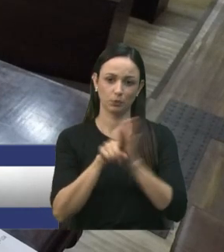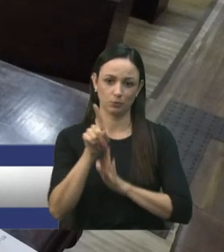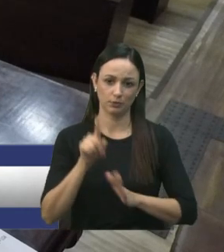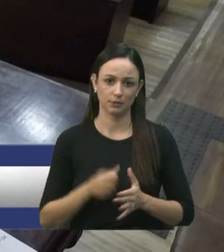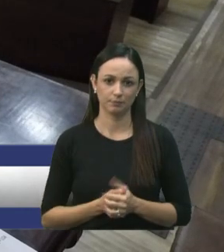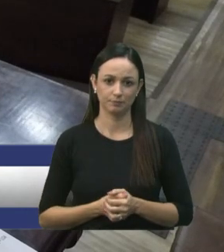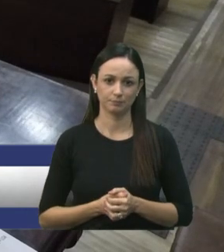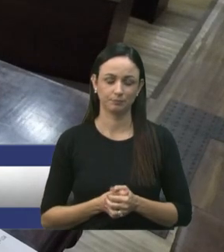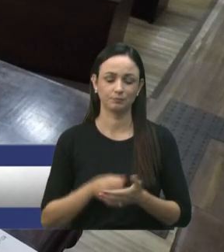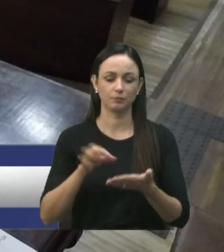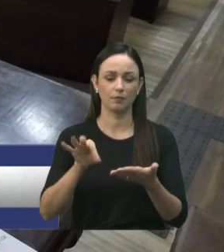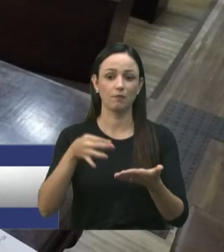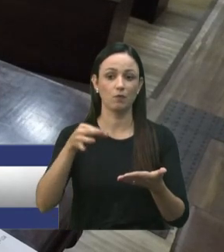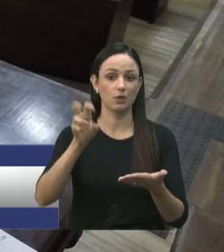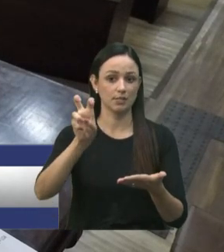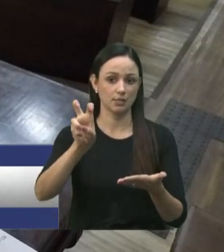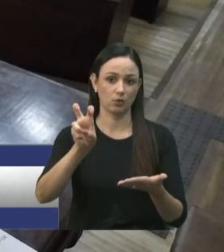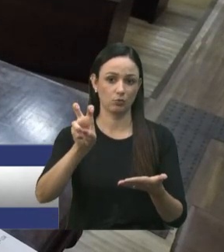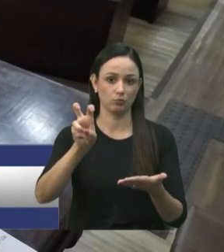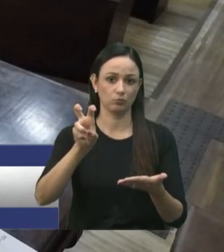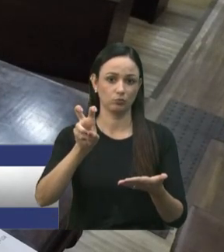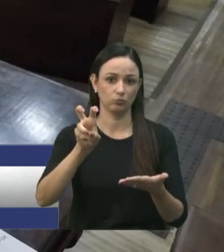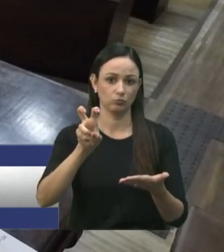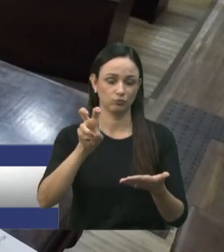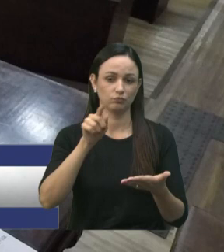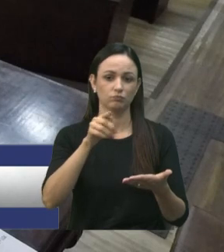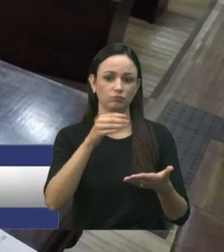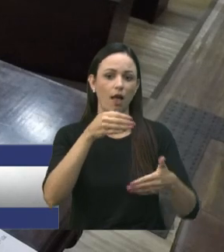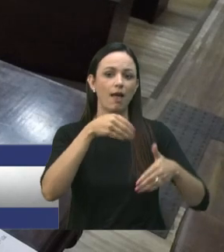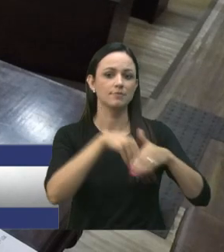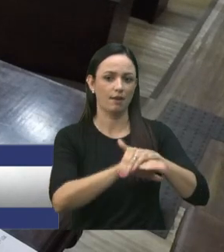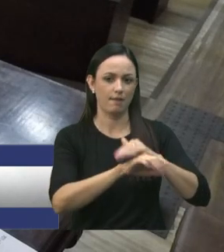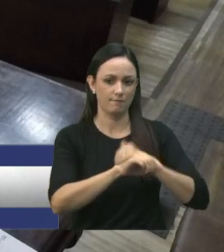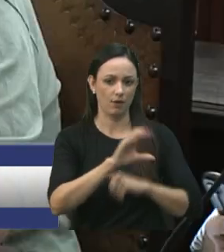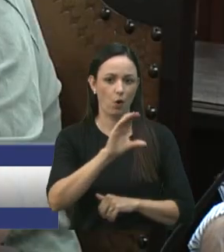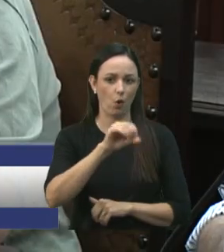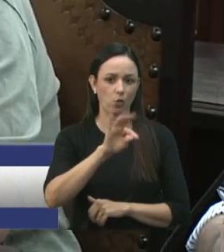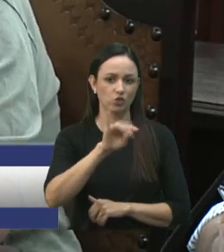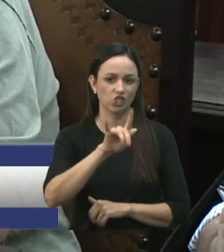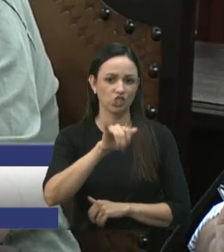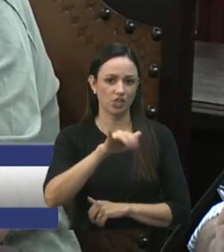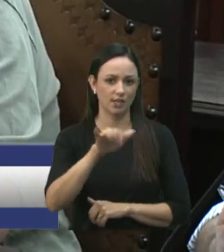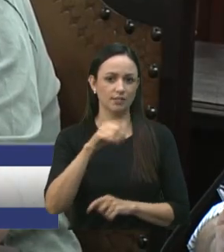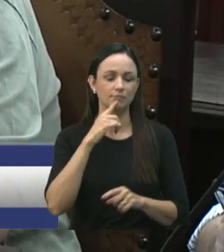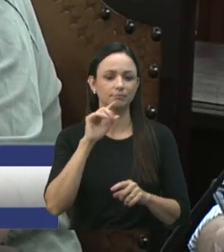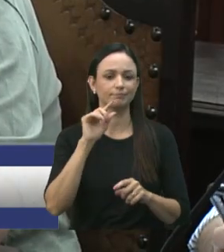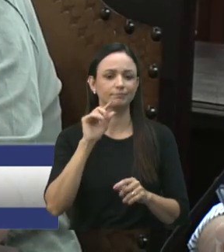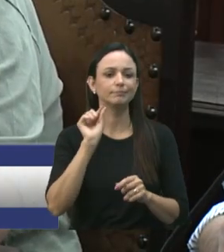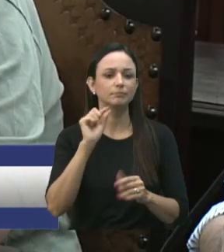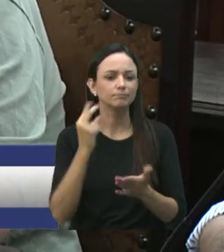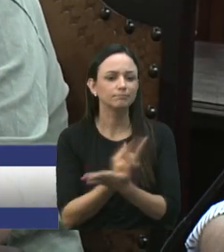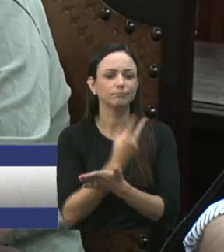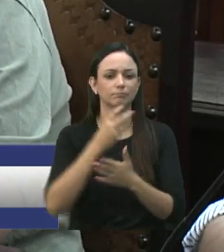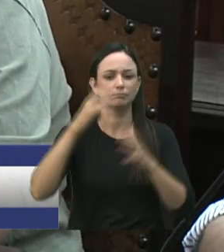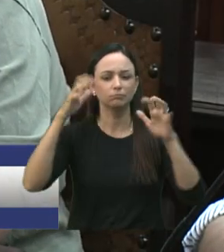Na página 5, a reserva de contingência seria para desastres naturais, é isso? Também.